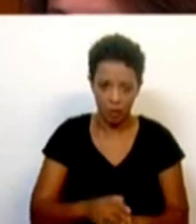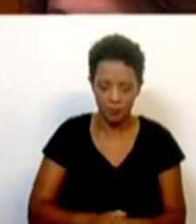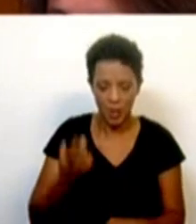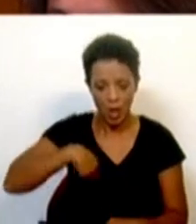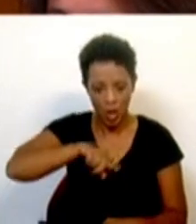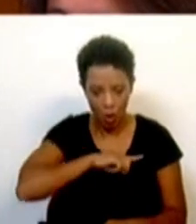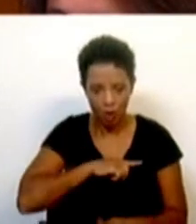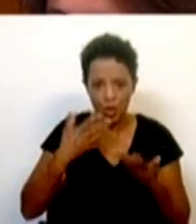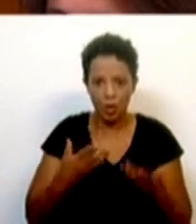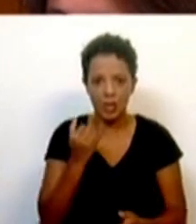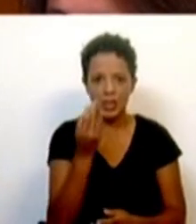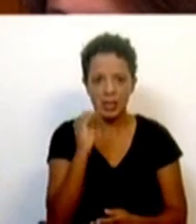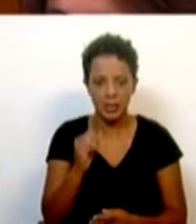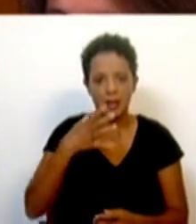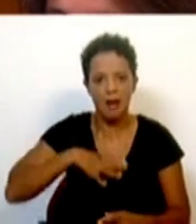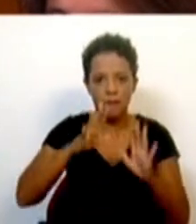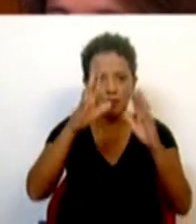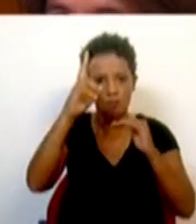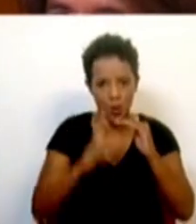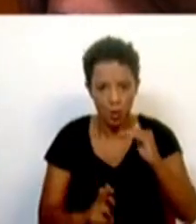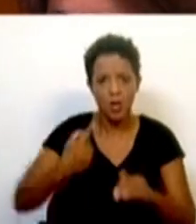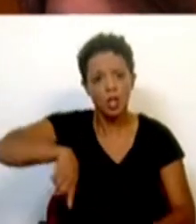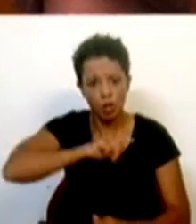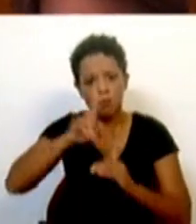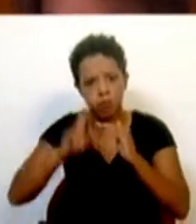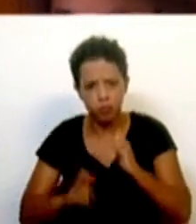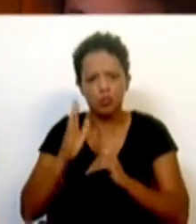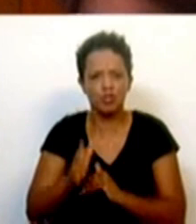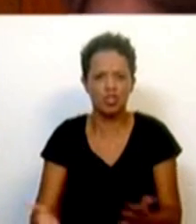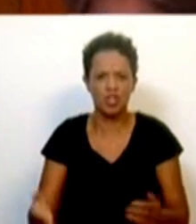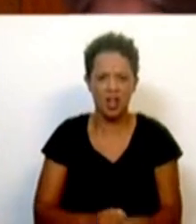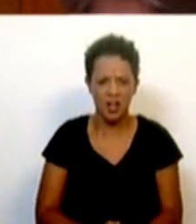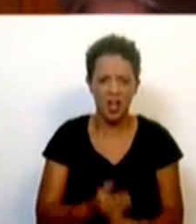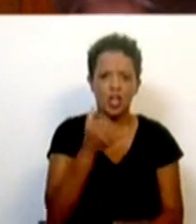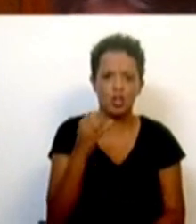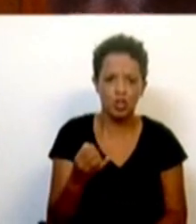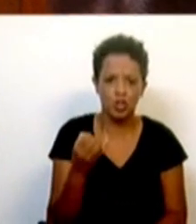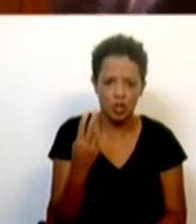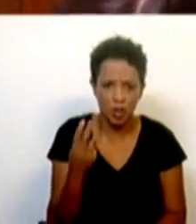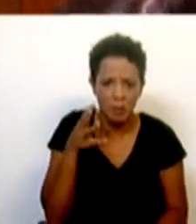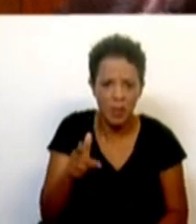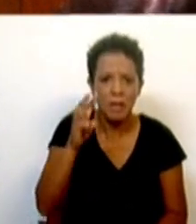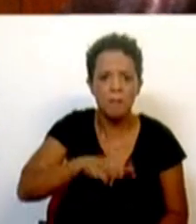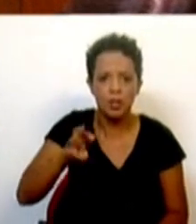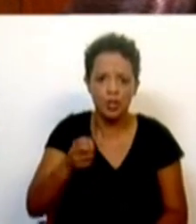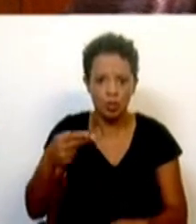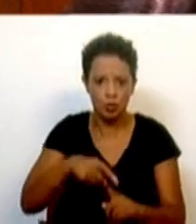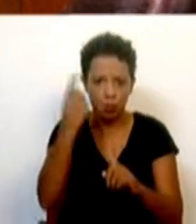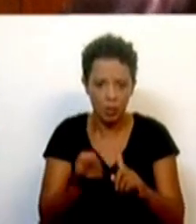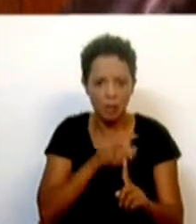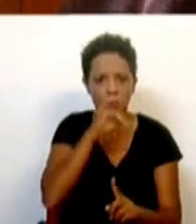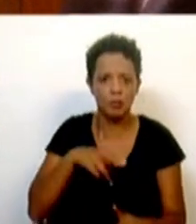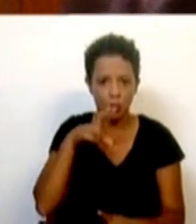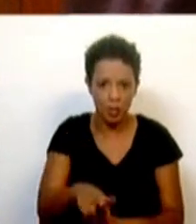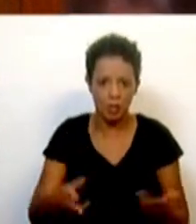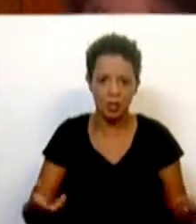queremos reduzir já o IRS... Senhor Deputado, é que nós já reduzimos o IRS em 2 mil milhões de euros por ano para as famílias